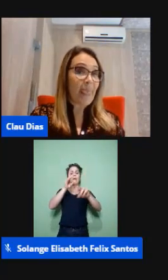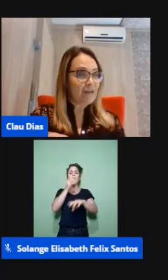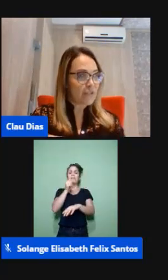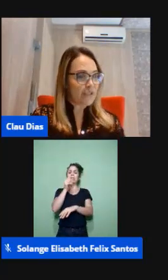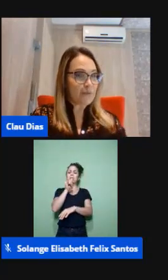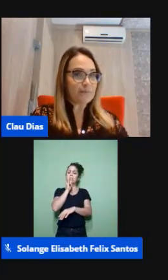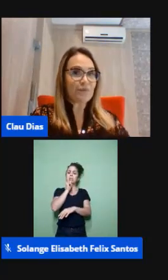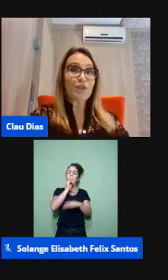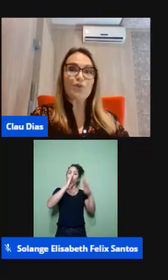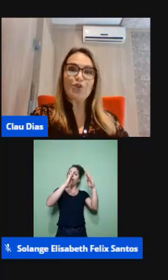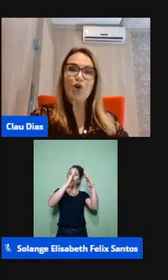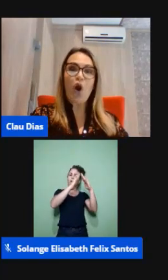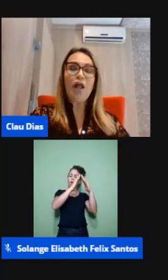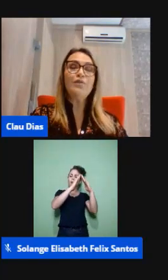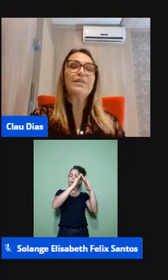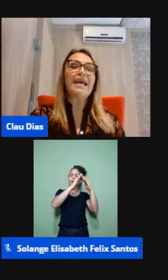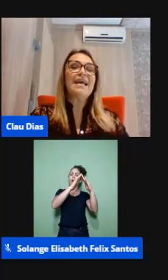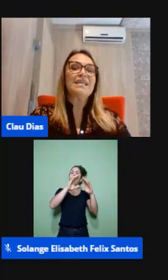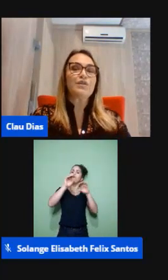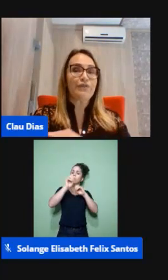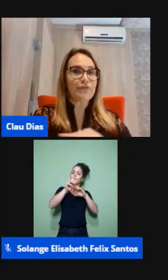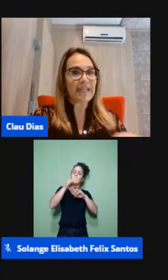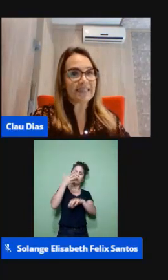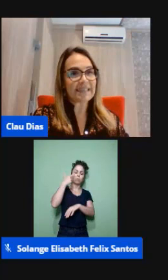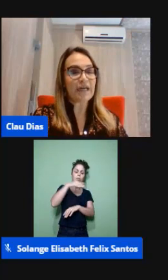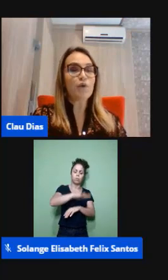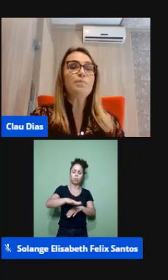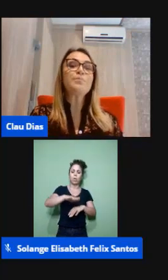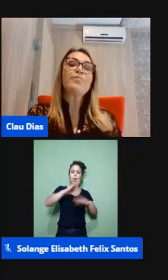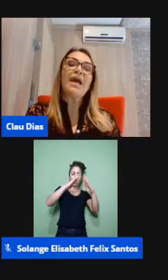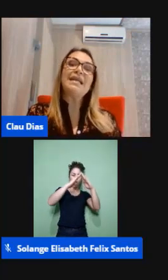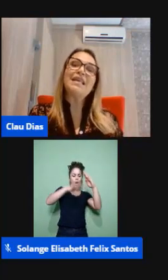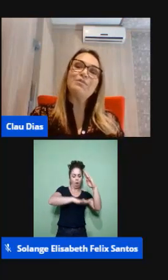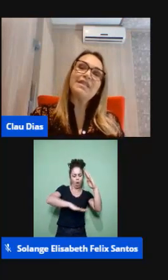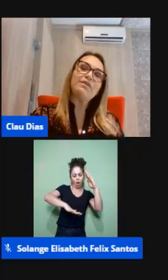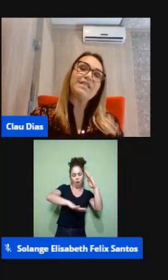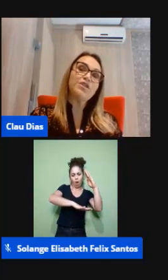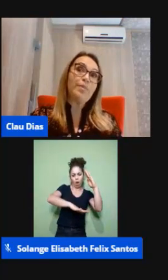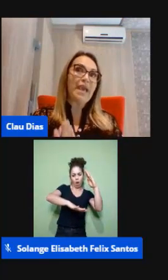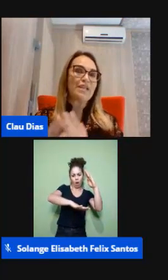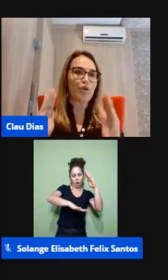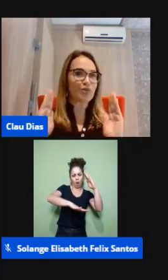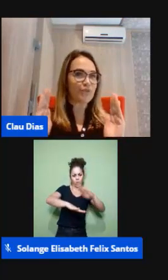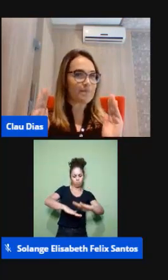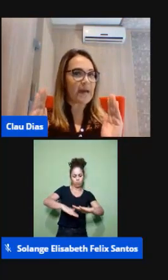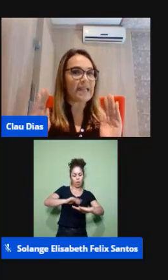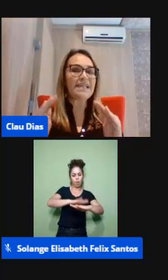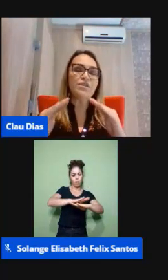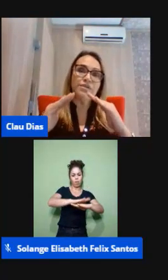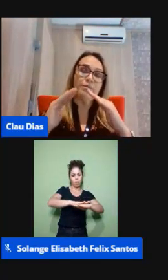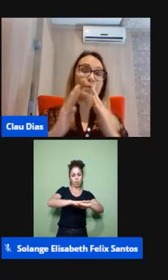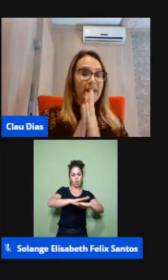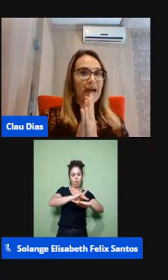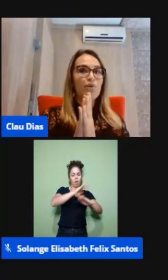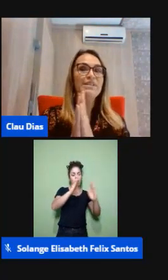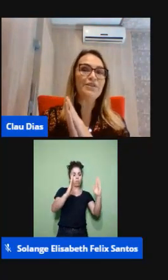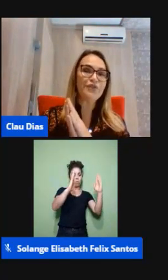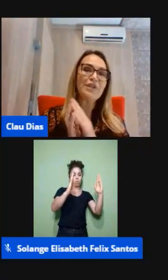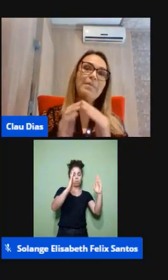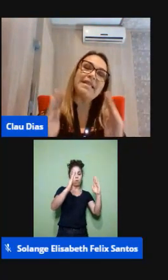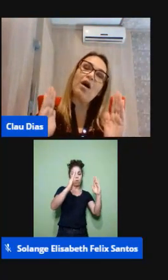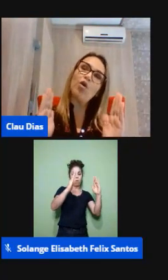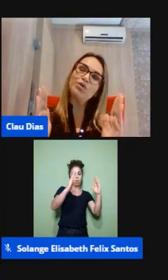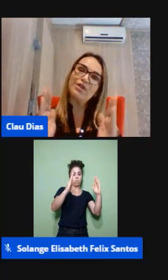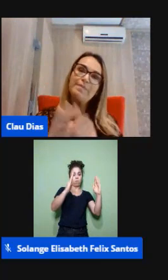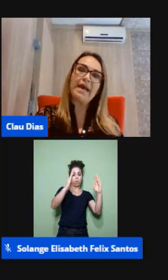infantil é o seu solo, né? É a sua fundação. Aí temos lá o ensino médio como suas paredes, perdão, o